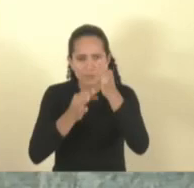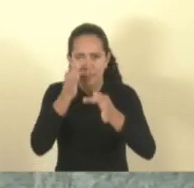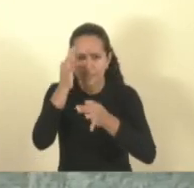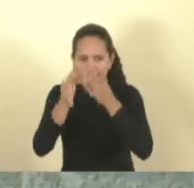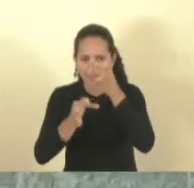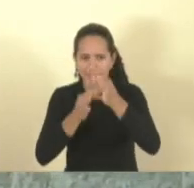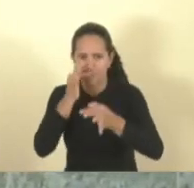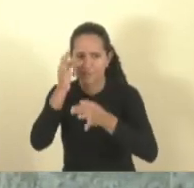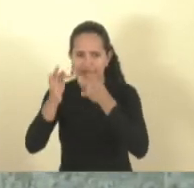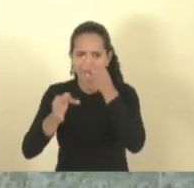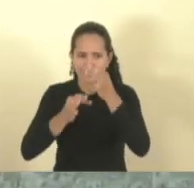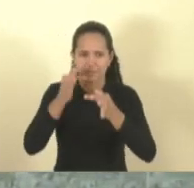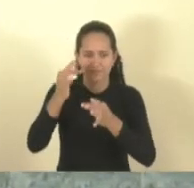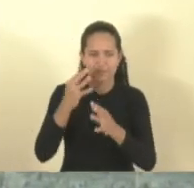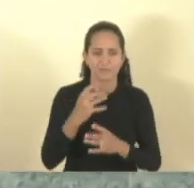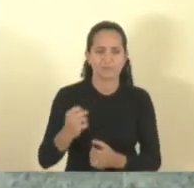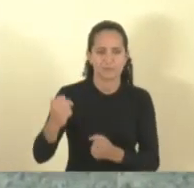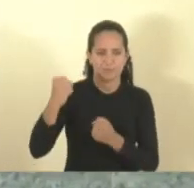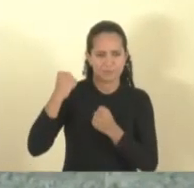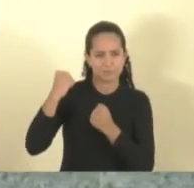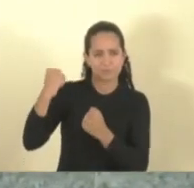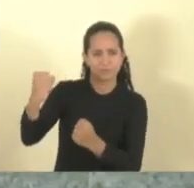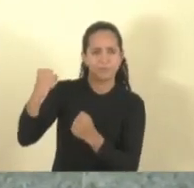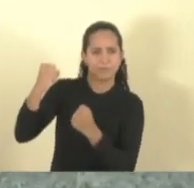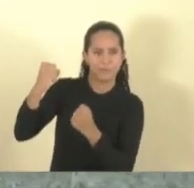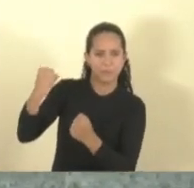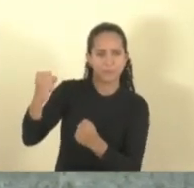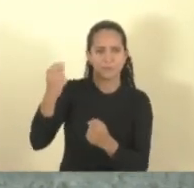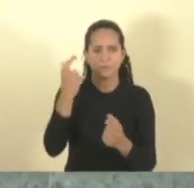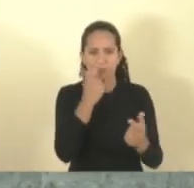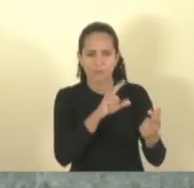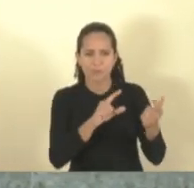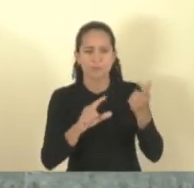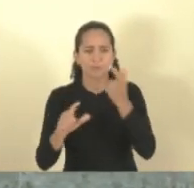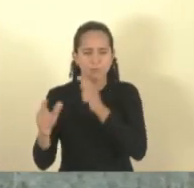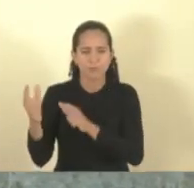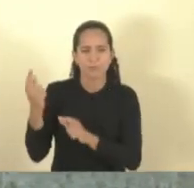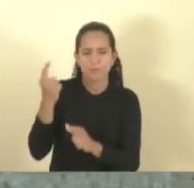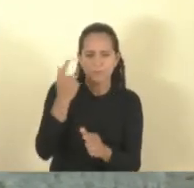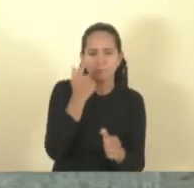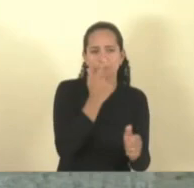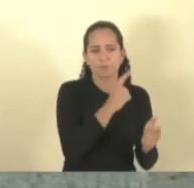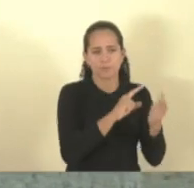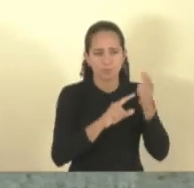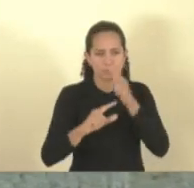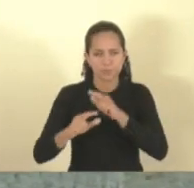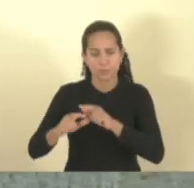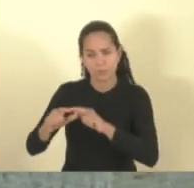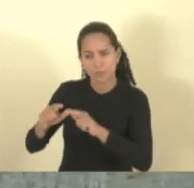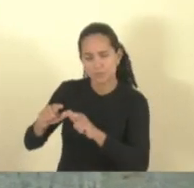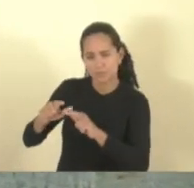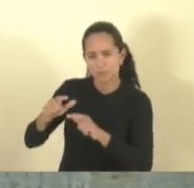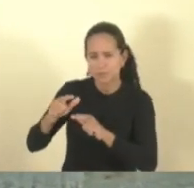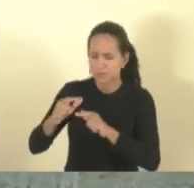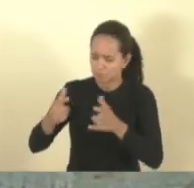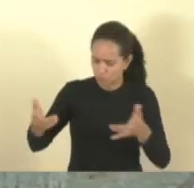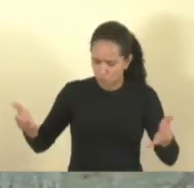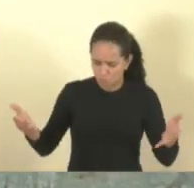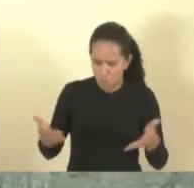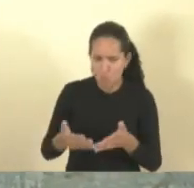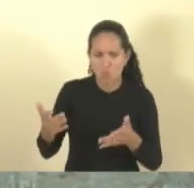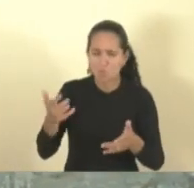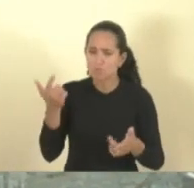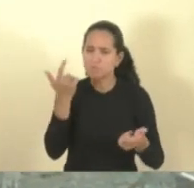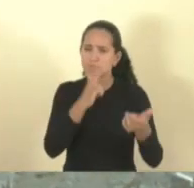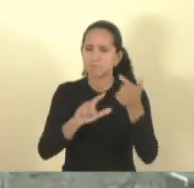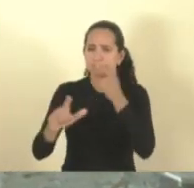flores, ornar os troféus da mocidade. Se as glórias do presente